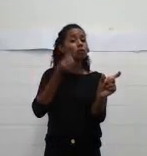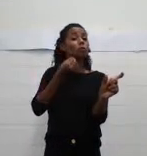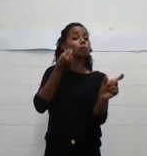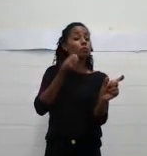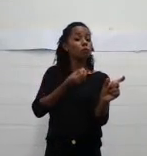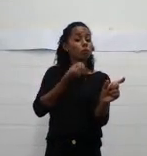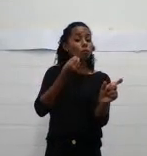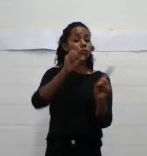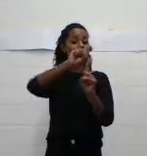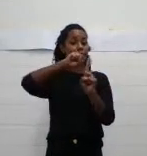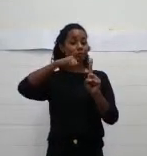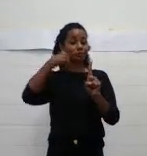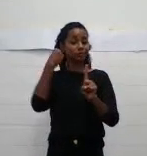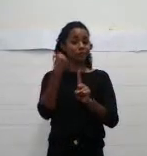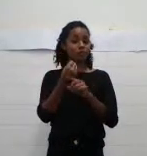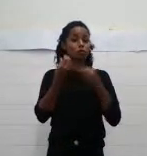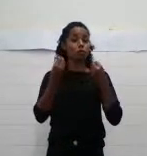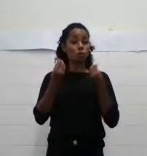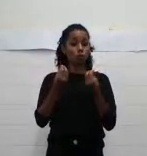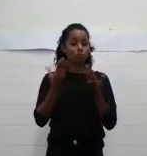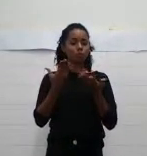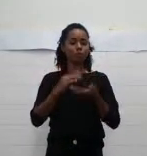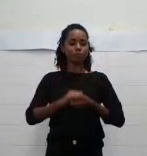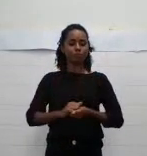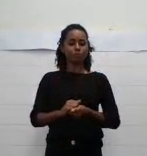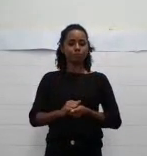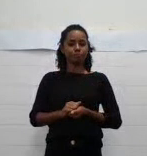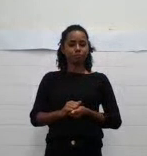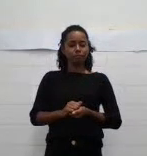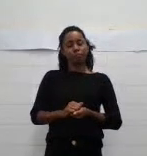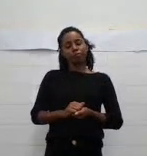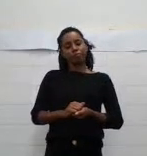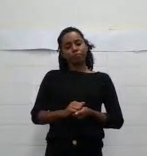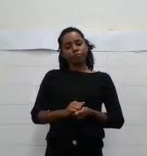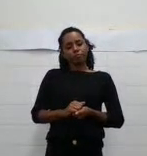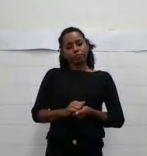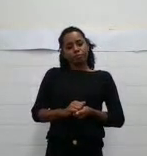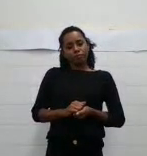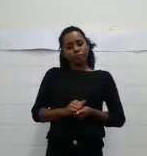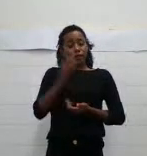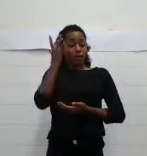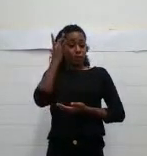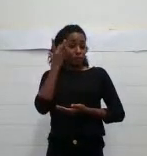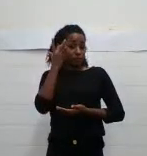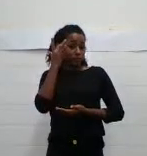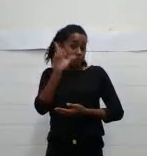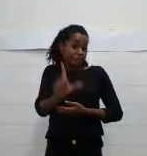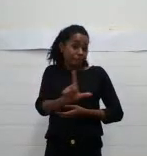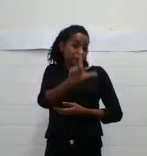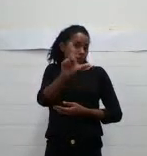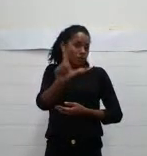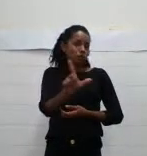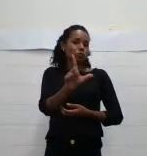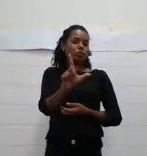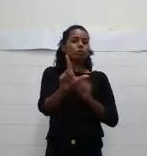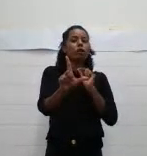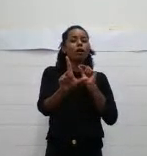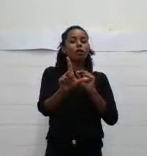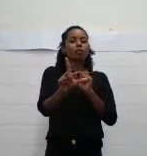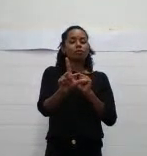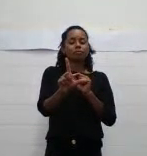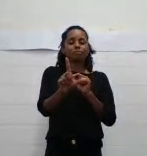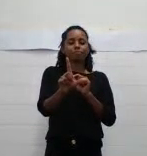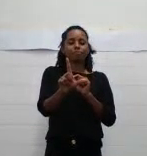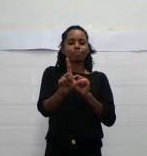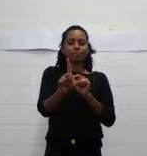na sociedade. Bem, eu acho que literatura sou suspeita para falar,